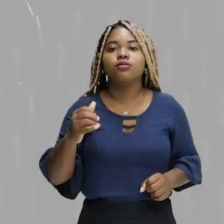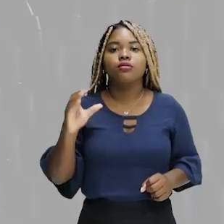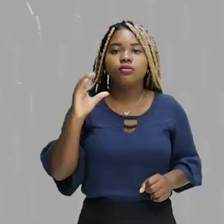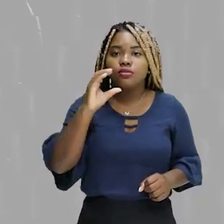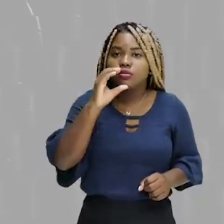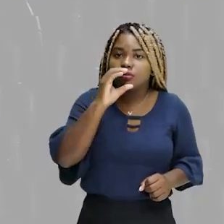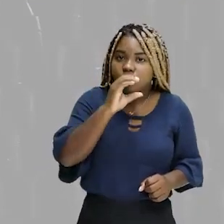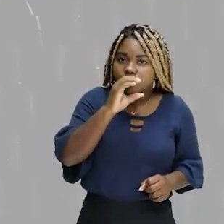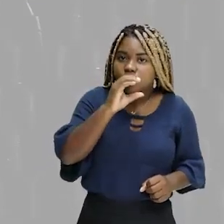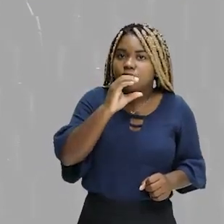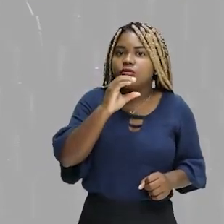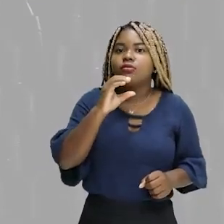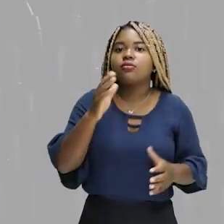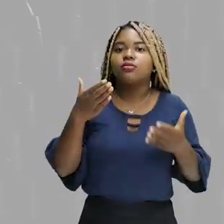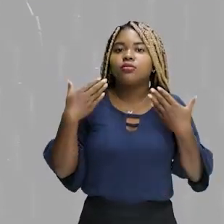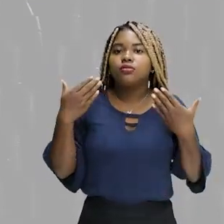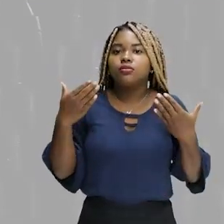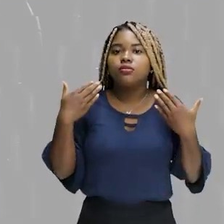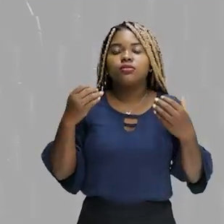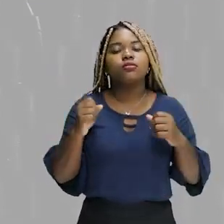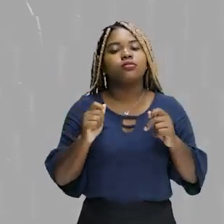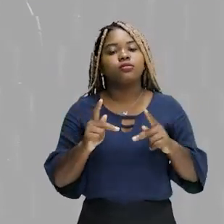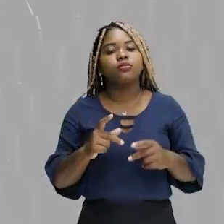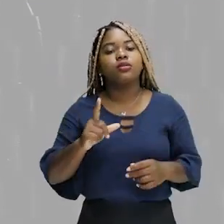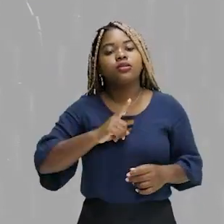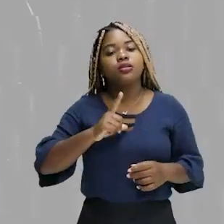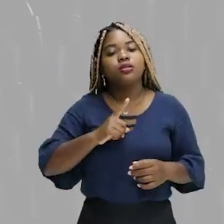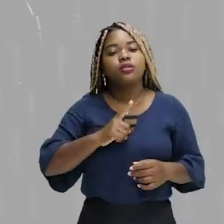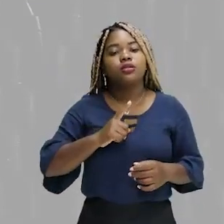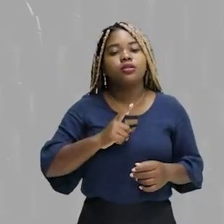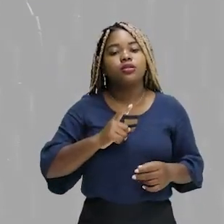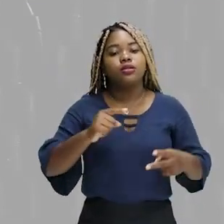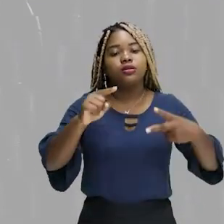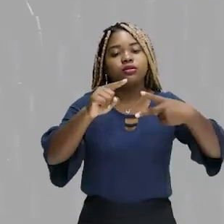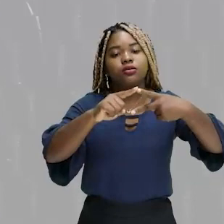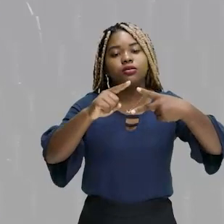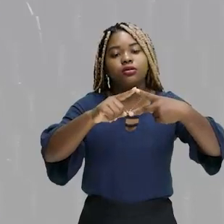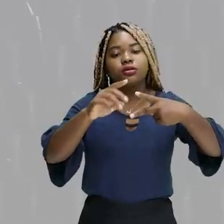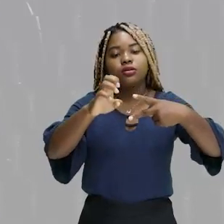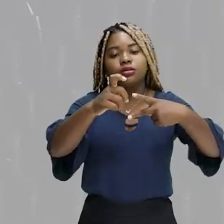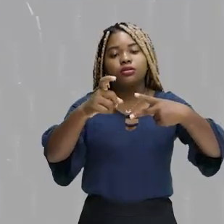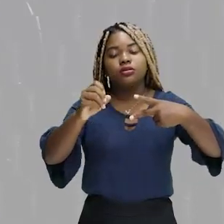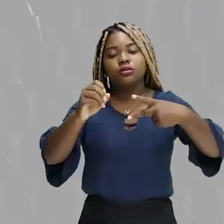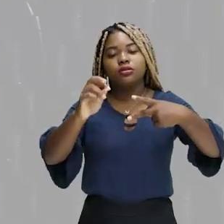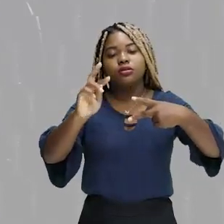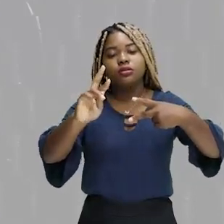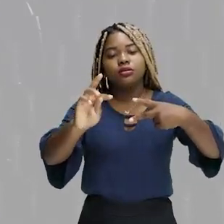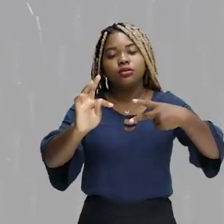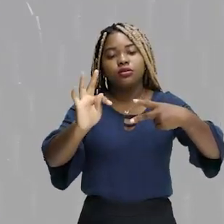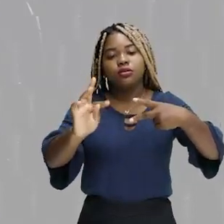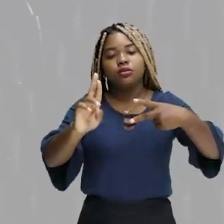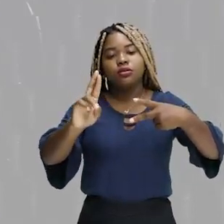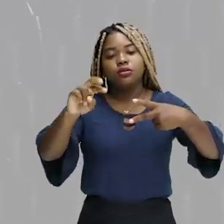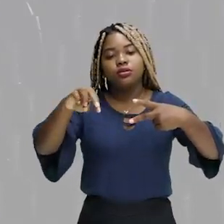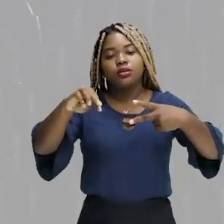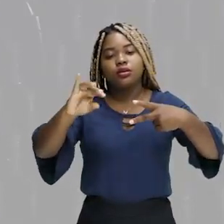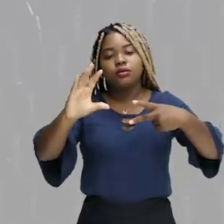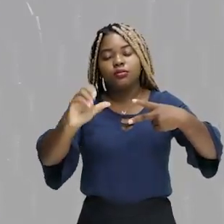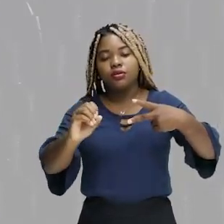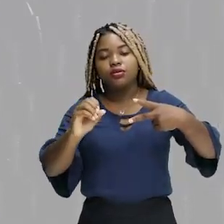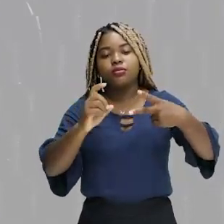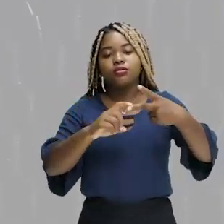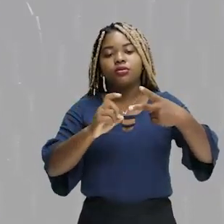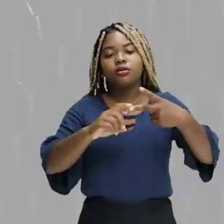processos endotérmicos. Esse calor ou essa energia nós vamos chamar de entalpia, que é o